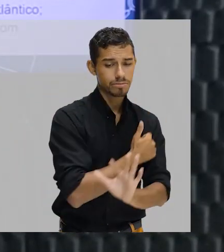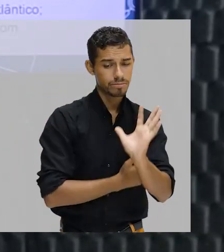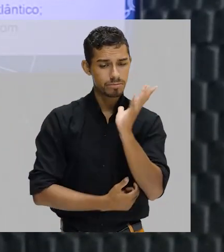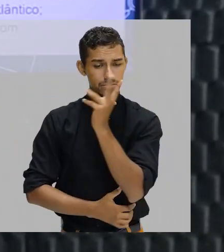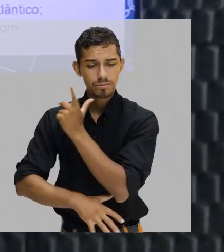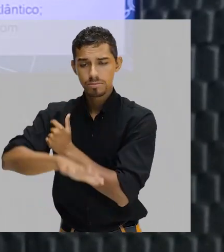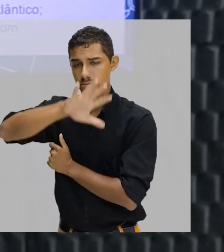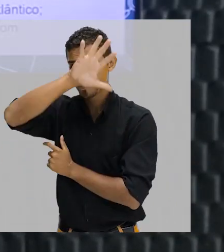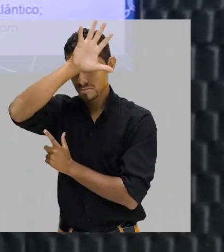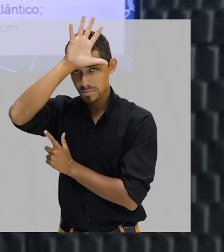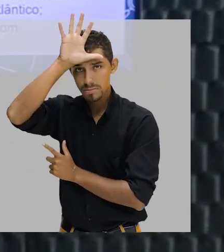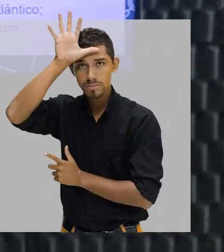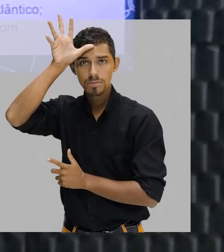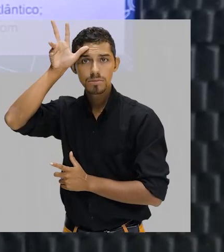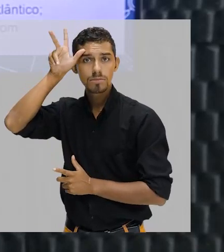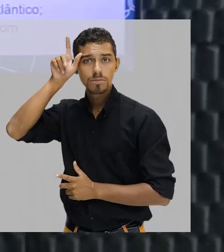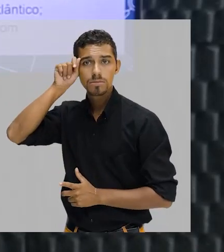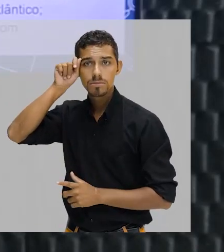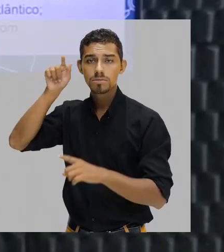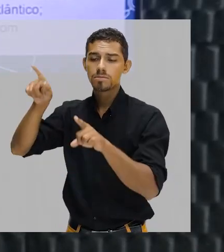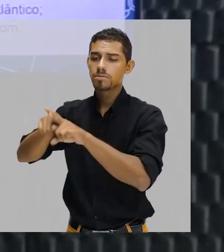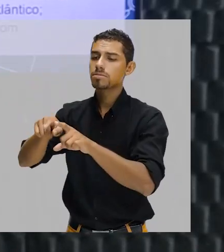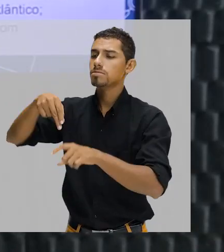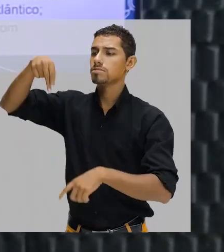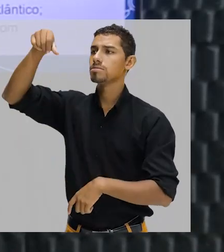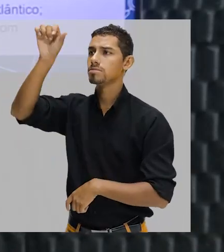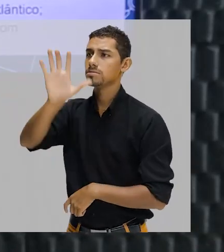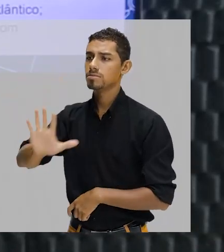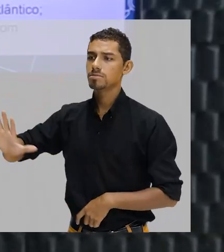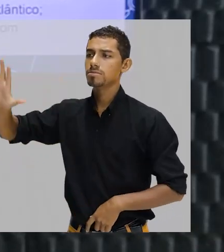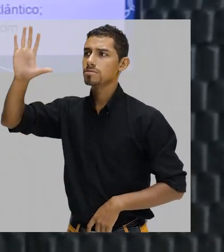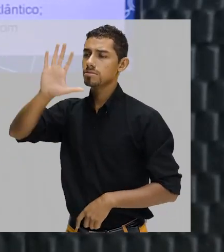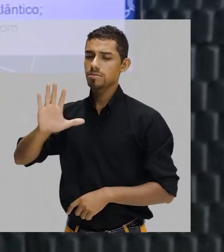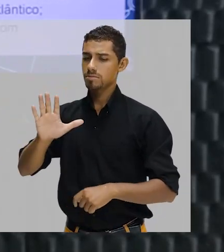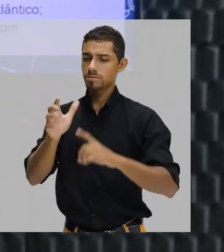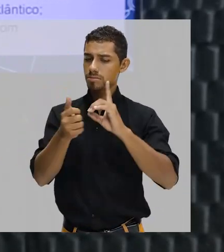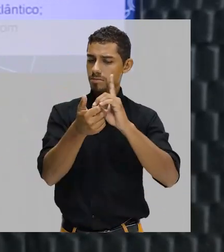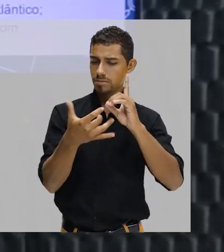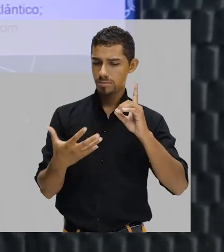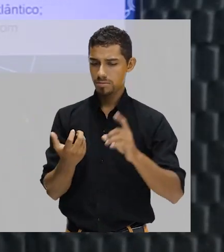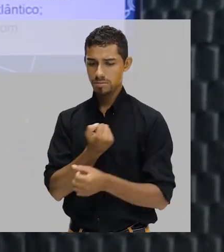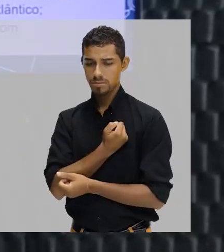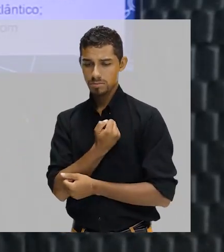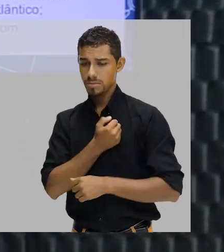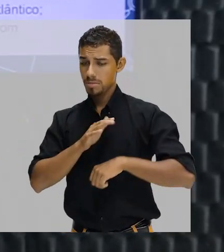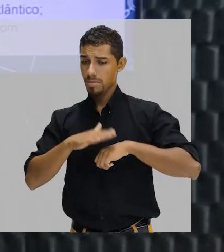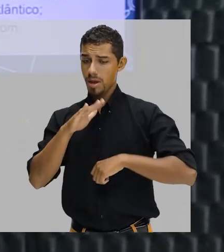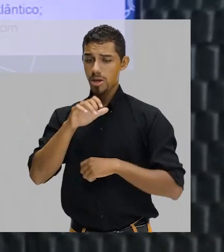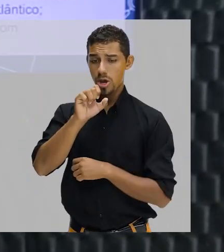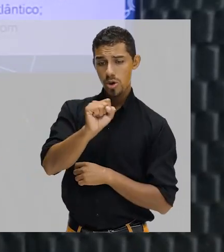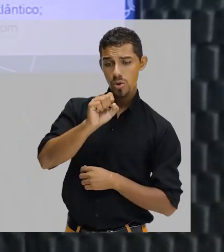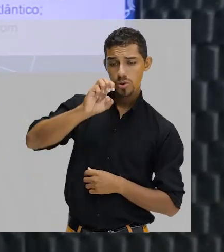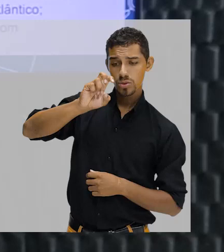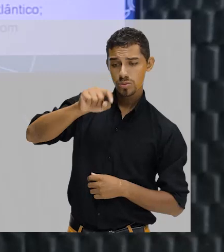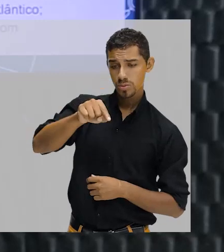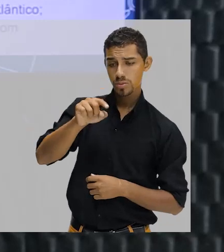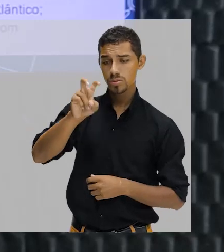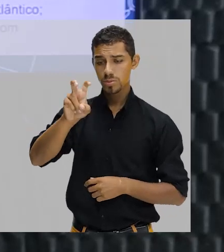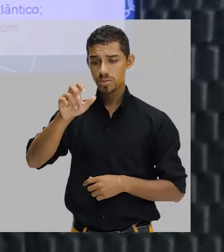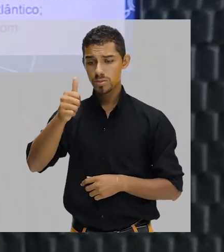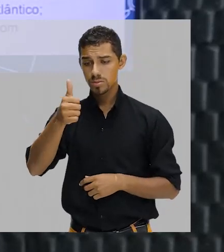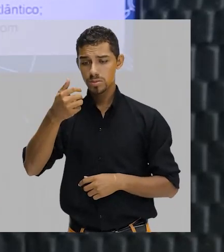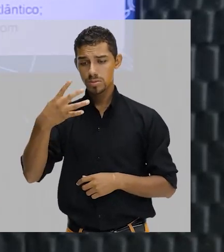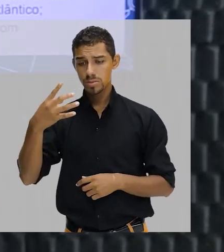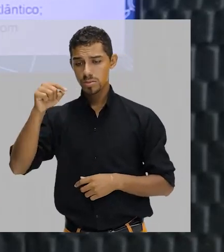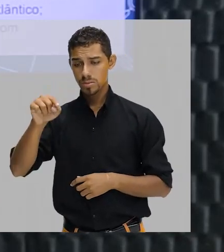em todo o território nacional, tá certo? Em dados numéricos, tá? O nosso território aí, ele tem mais de 8 milhões de quilômetros quadrados, tá